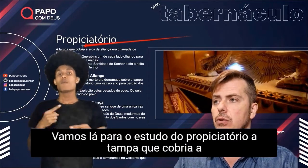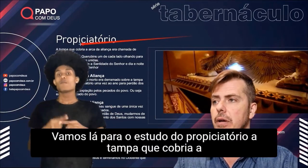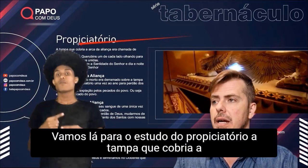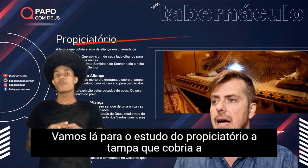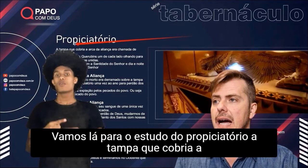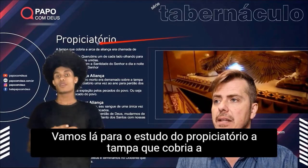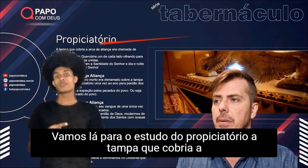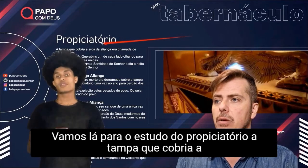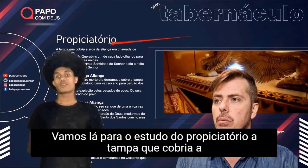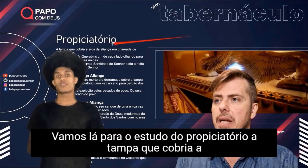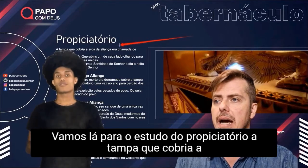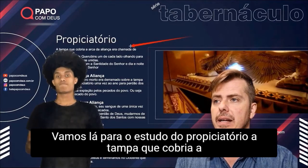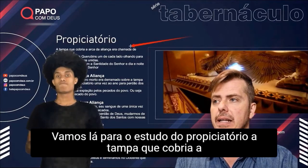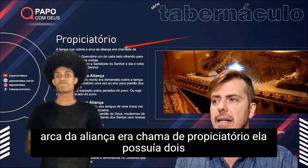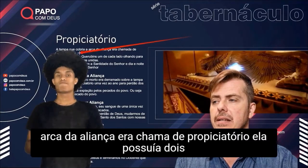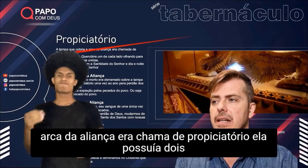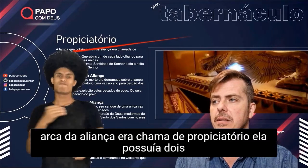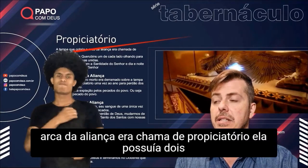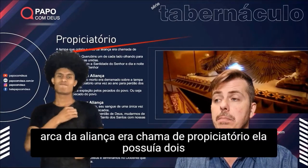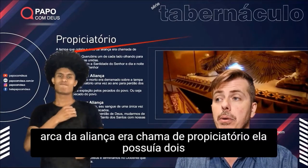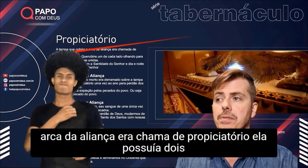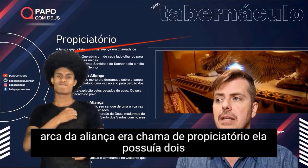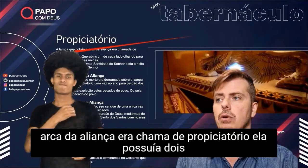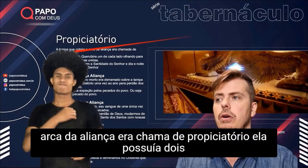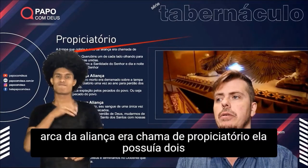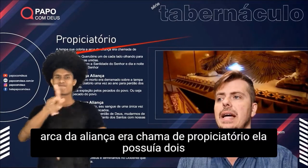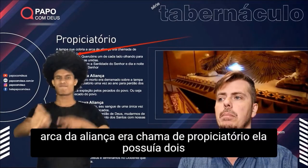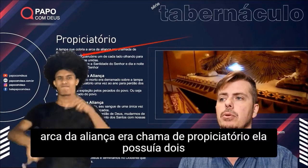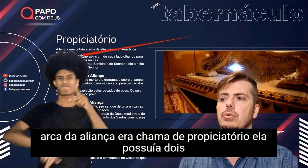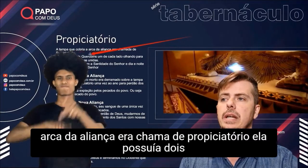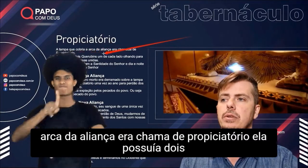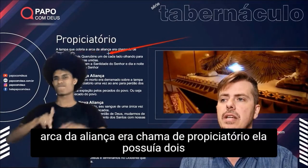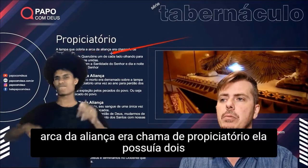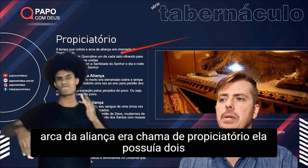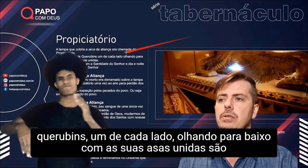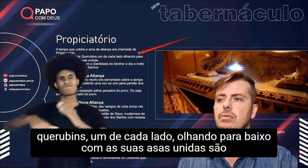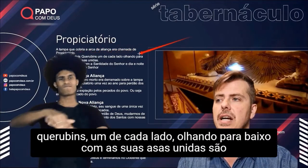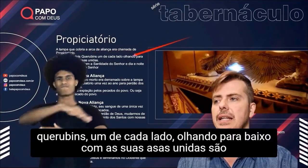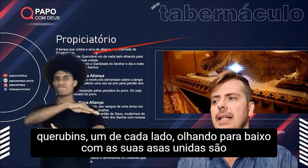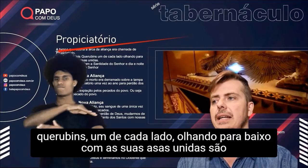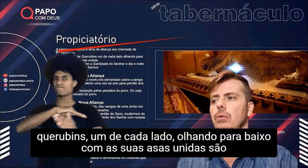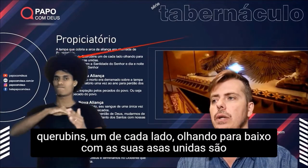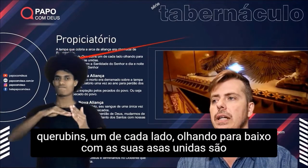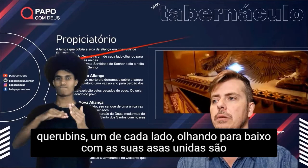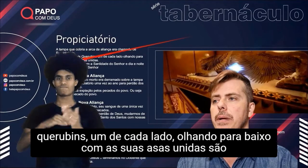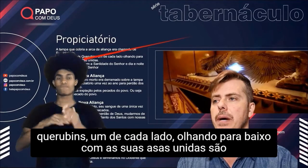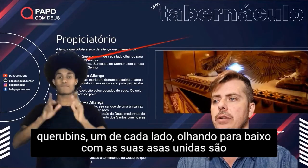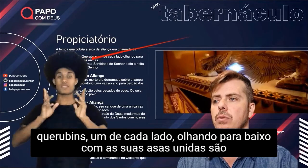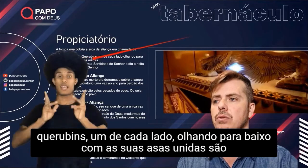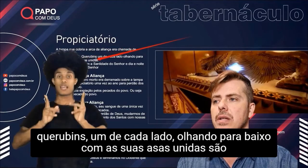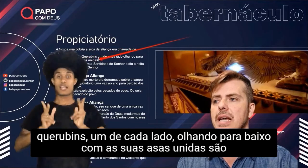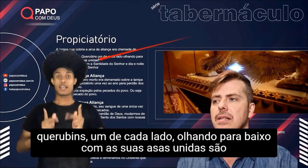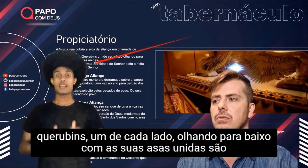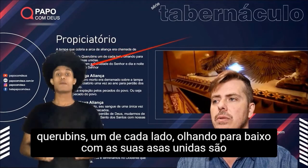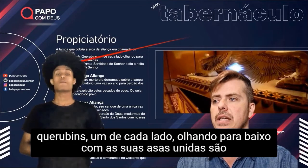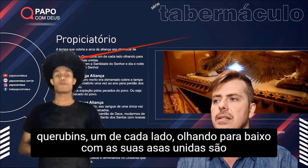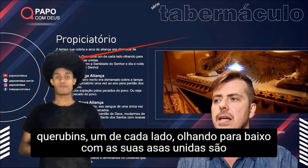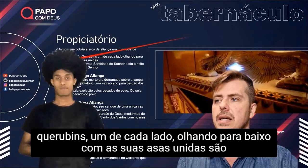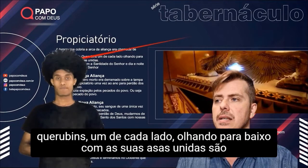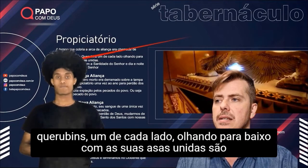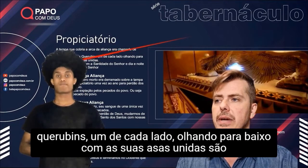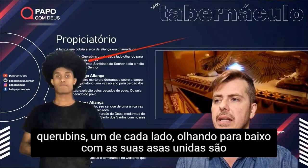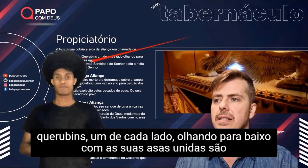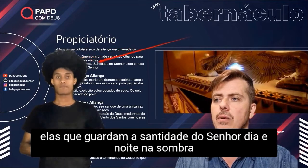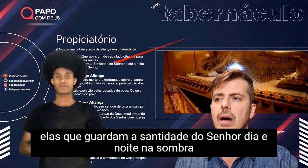estudo propiciatório. A tampa que cobria a arca da aliança era chamada de propiciatório. Ela possuía 2 querubins, um de cada lado, olhando para baixo com as suas asas